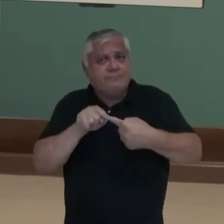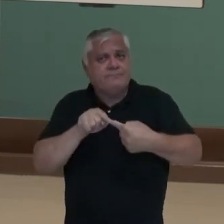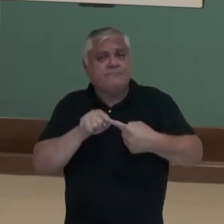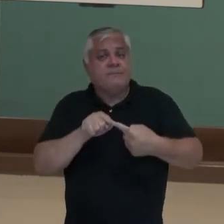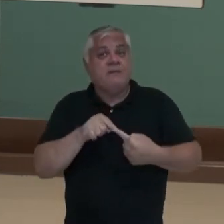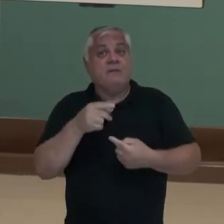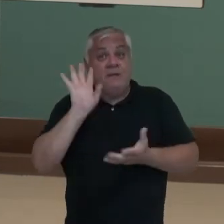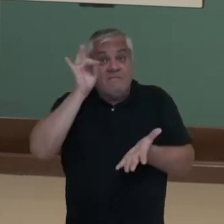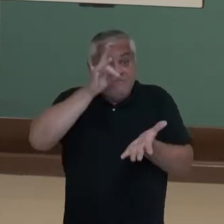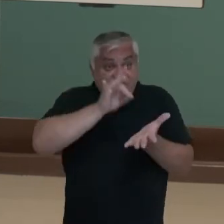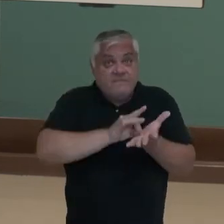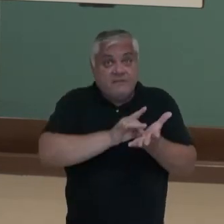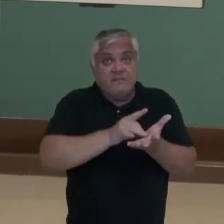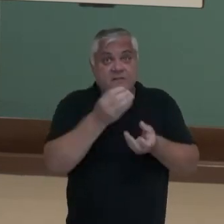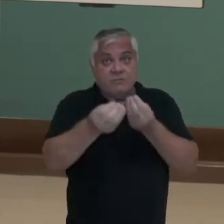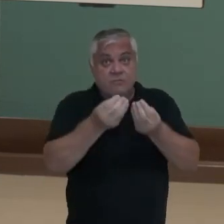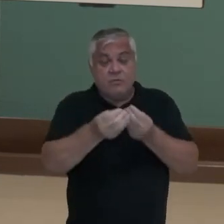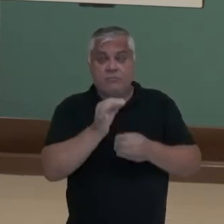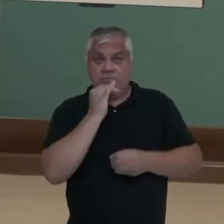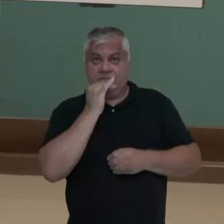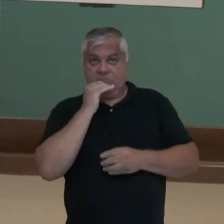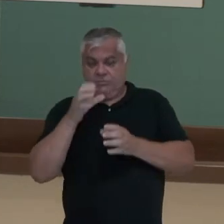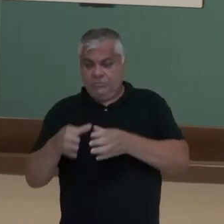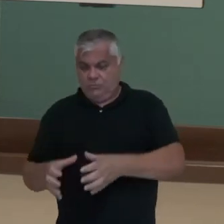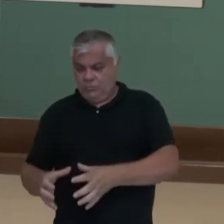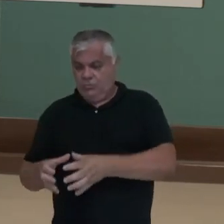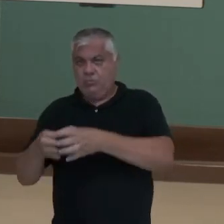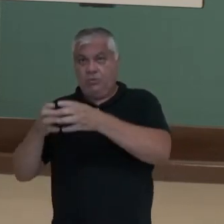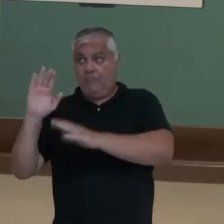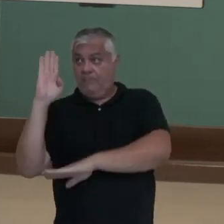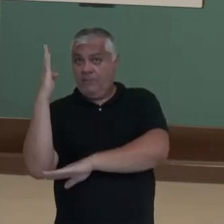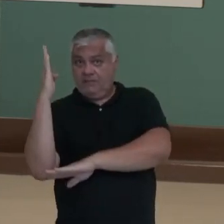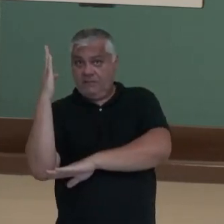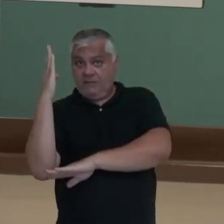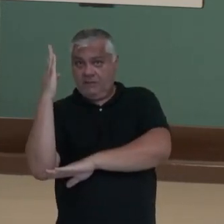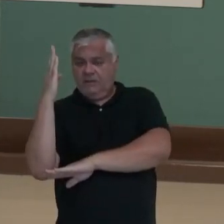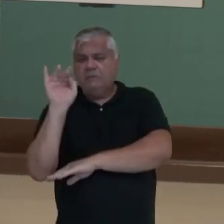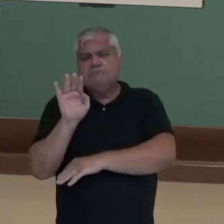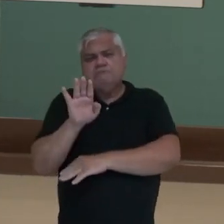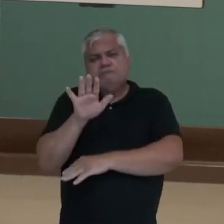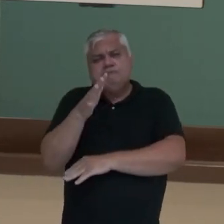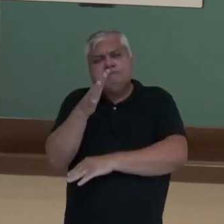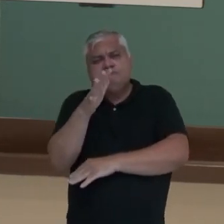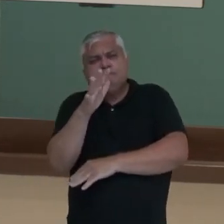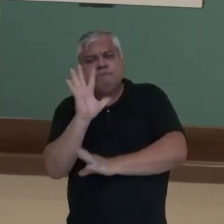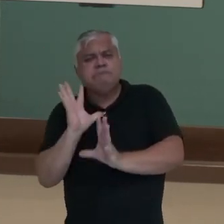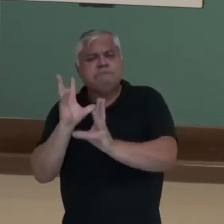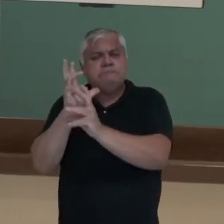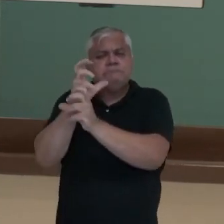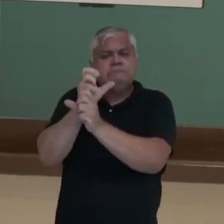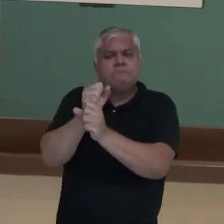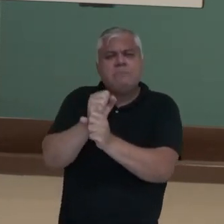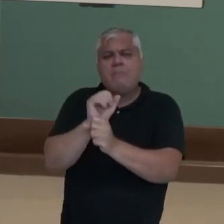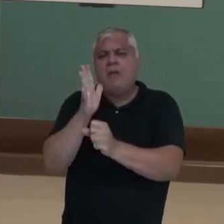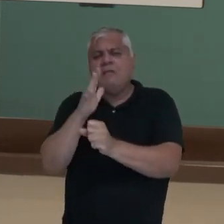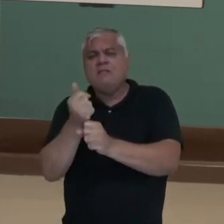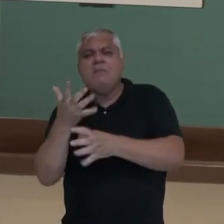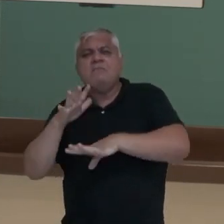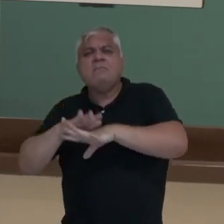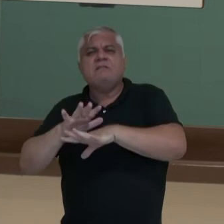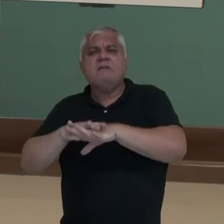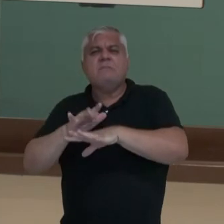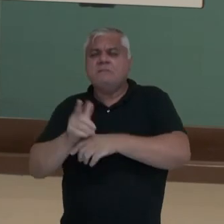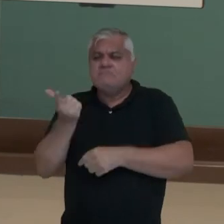situação real, que é no caso do tronco, e a gente faz uma aproximação matemática para chegar a um